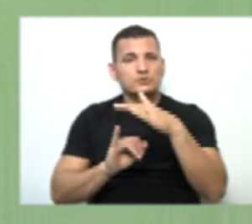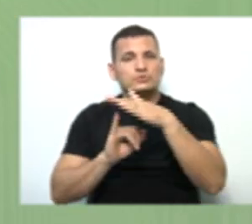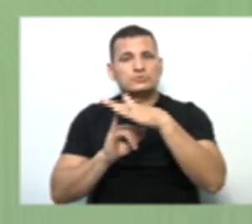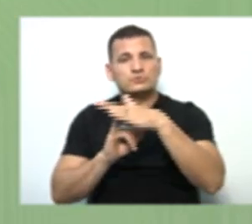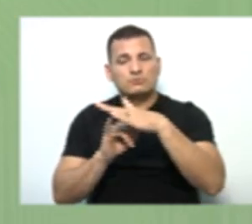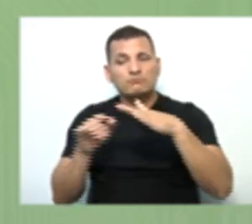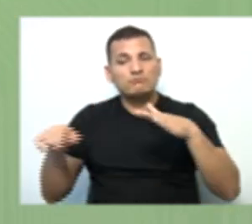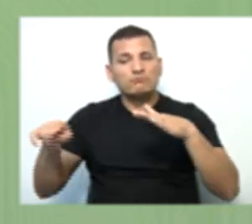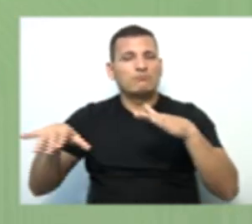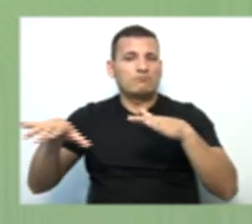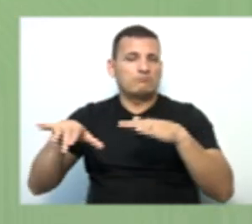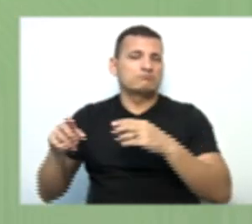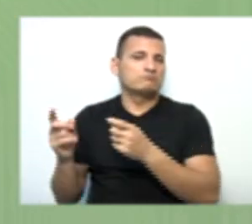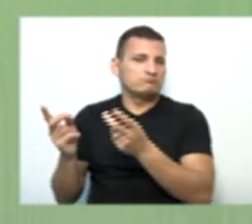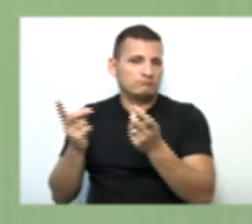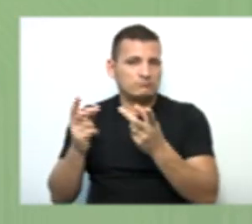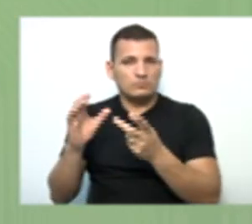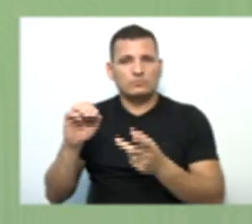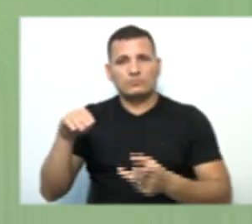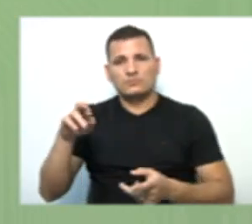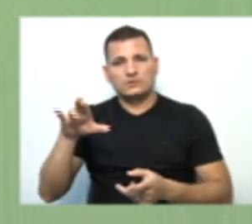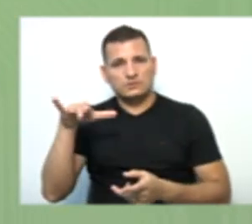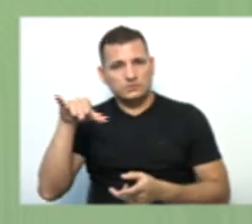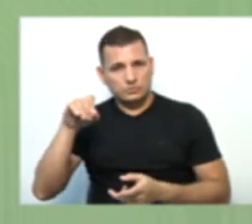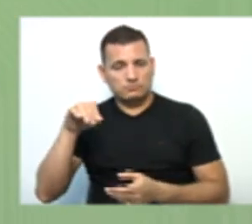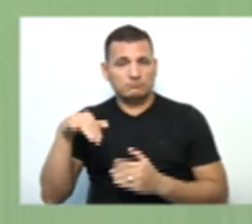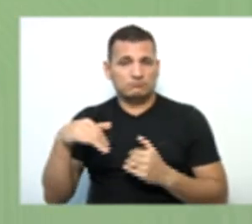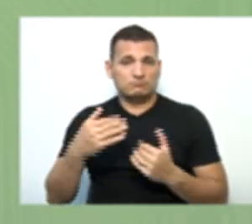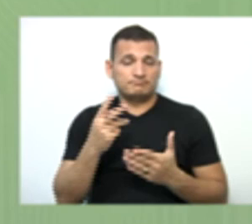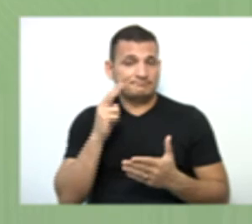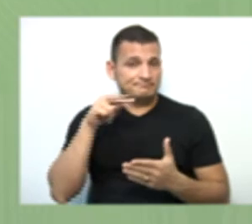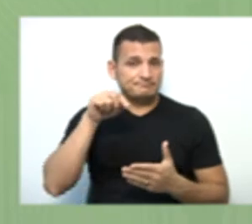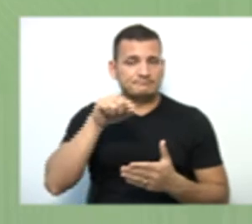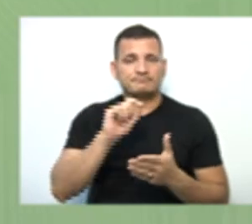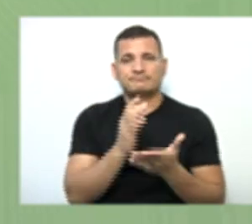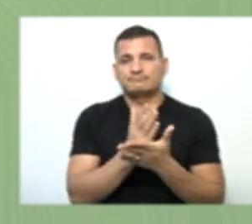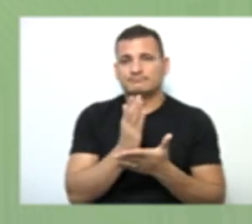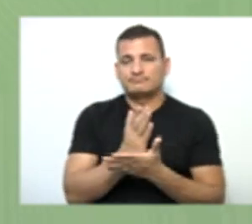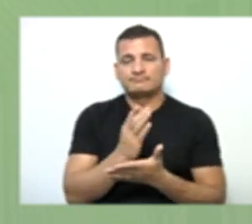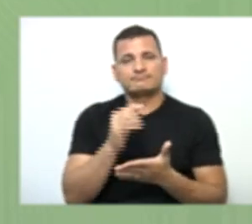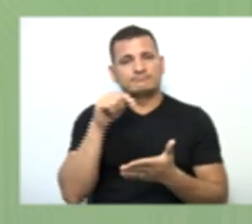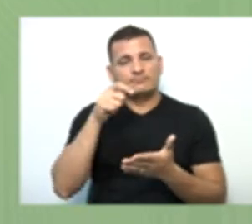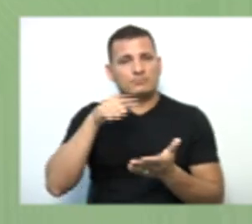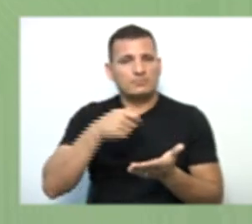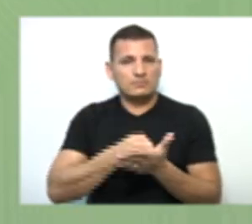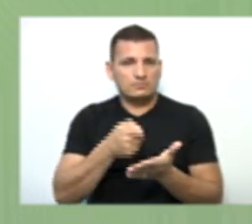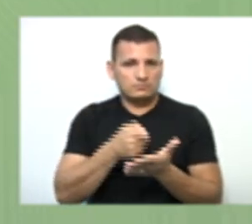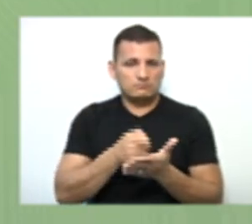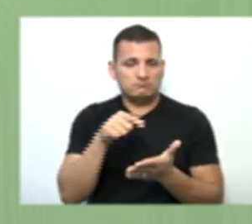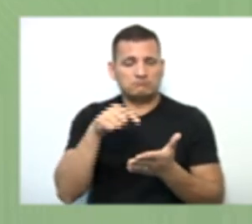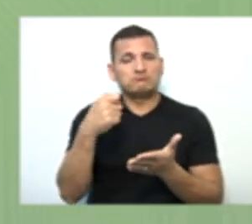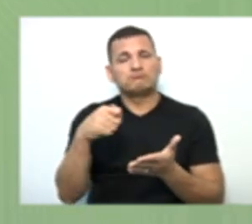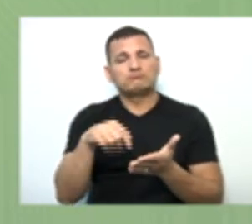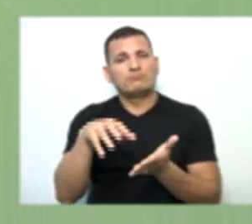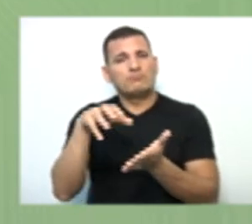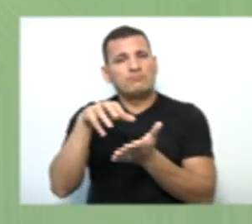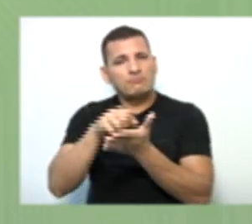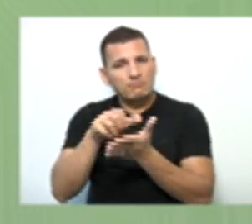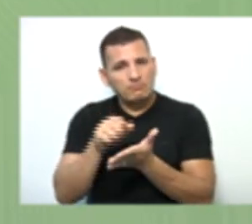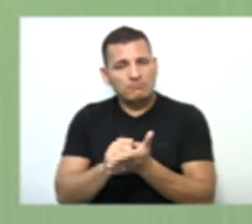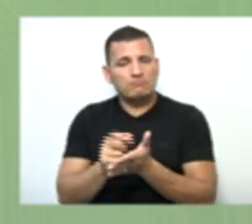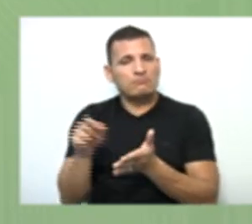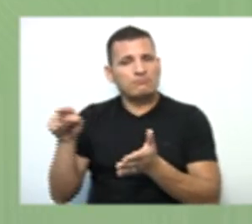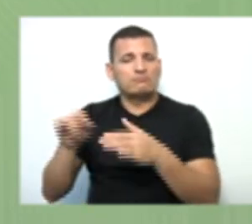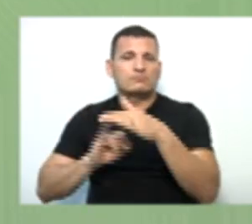vimos durante a aula, né, que se os livros são obrigatórios, eles devem ser registrados no órgão